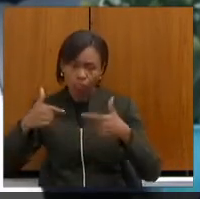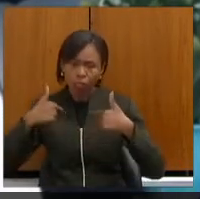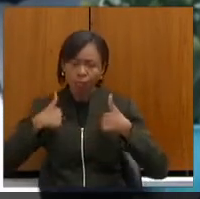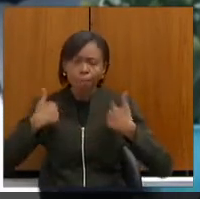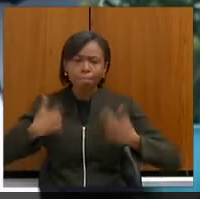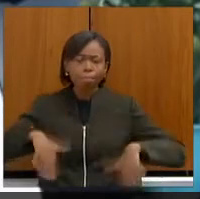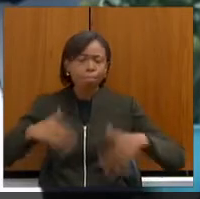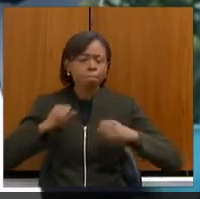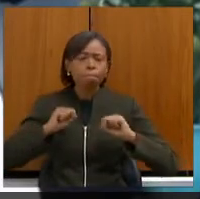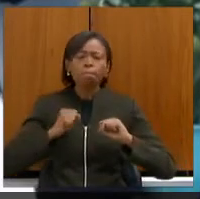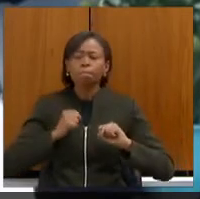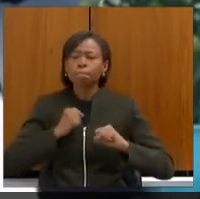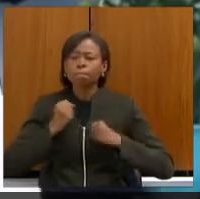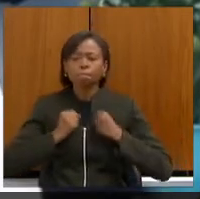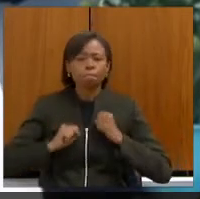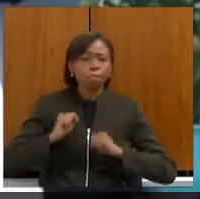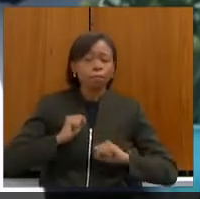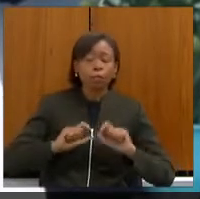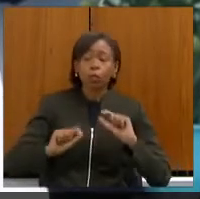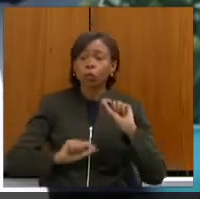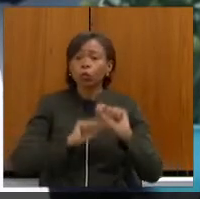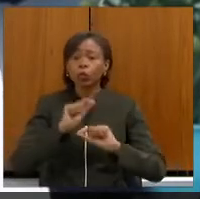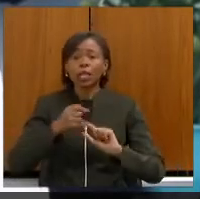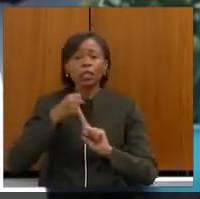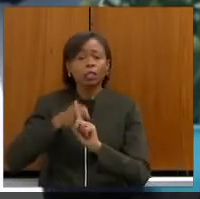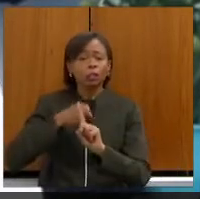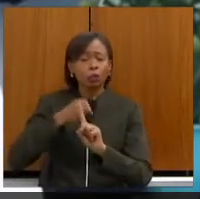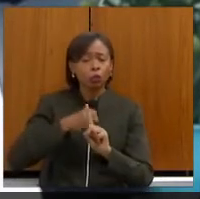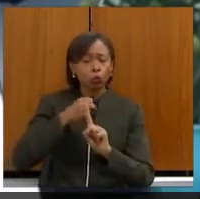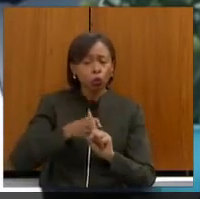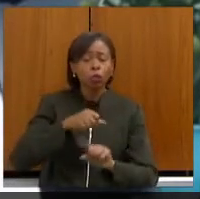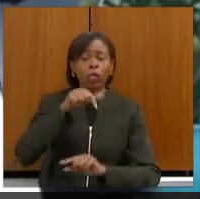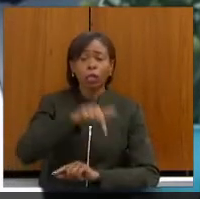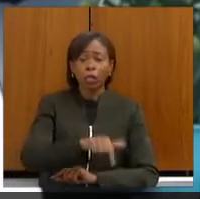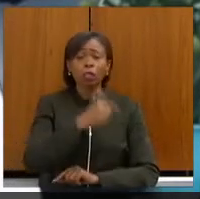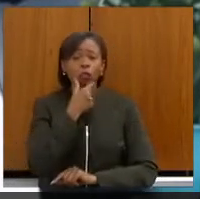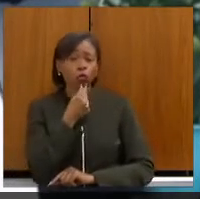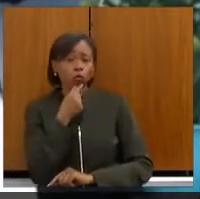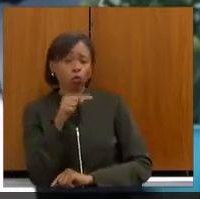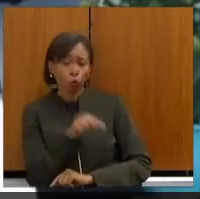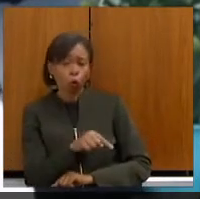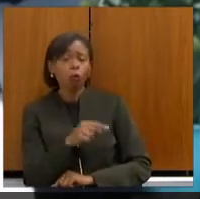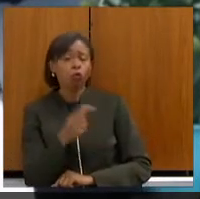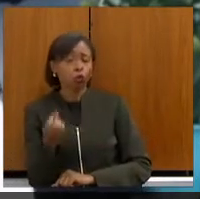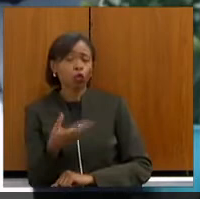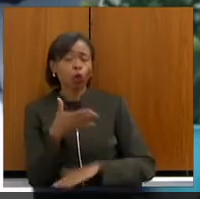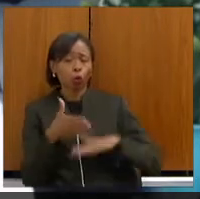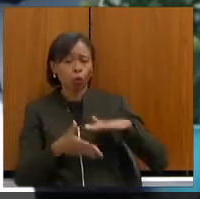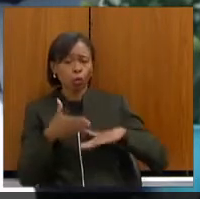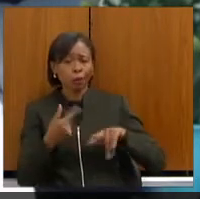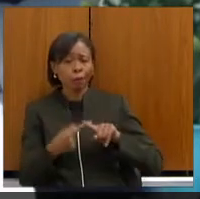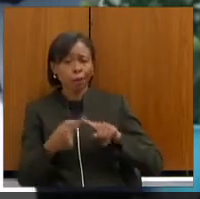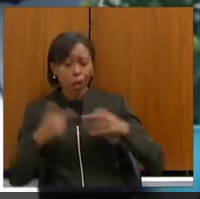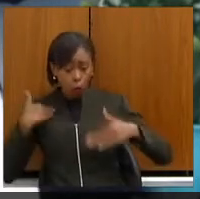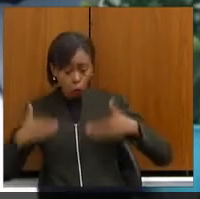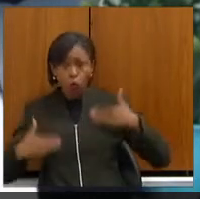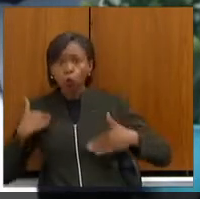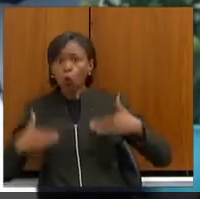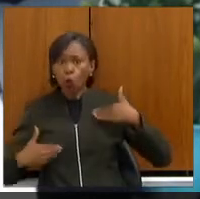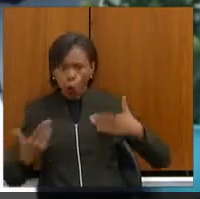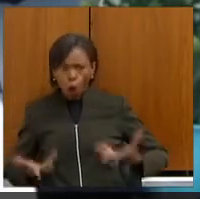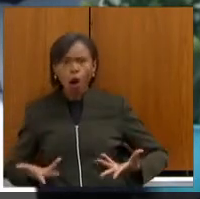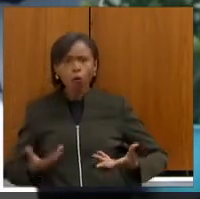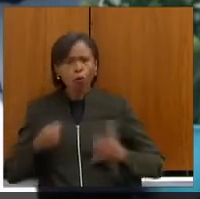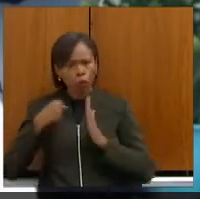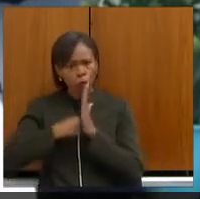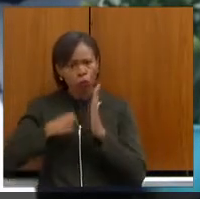de mundos que a comer é mais modernos porque nos esquecemos que nossos corpos pulsa a terra e essa é